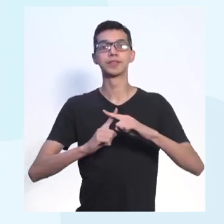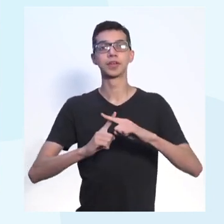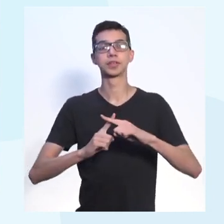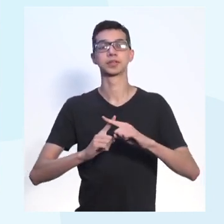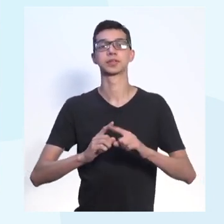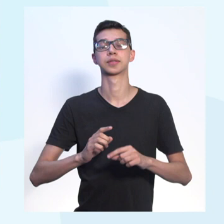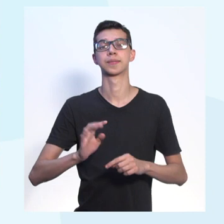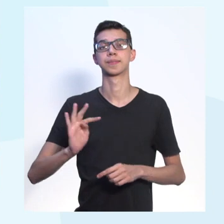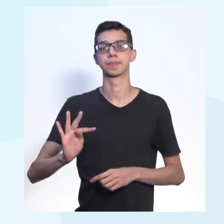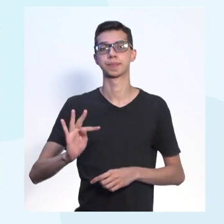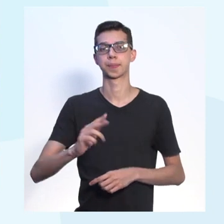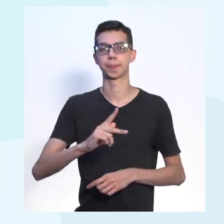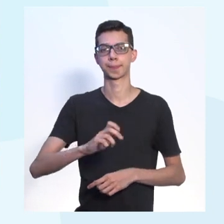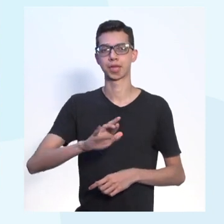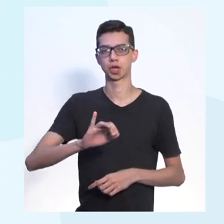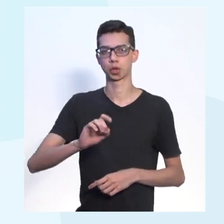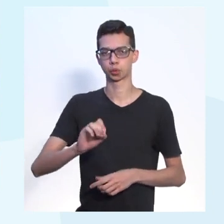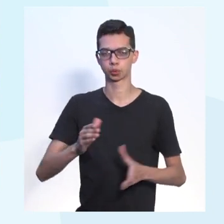R$900 ou